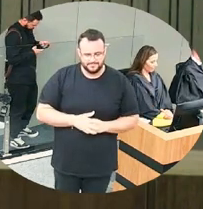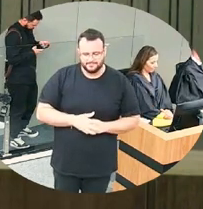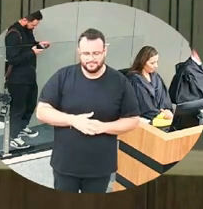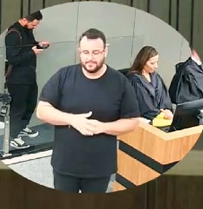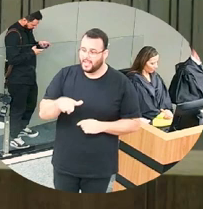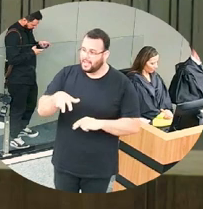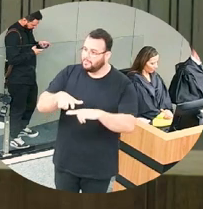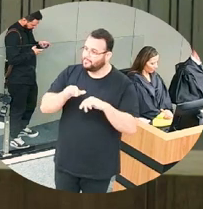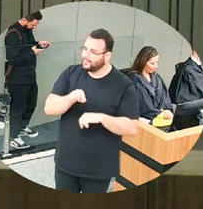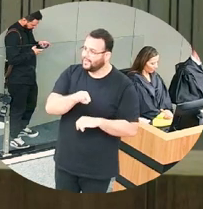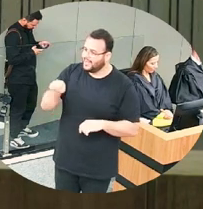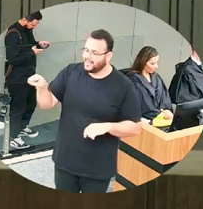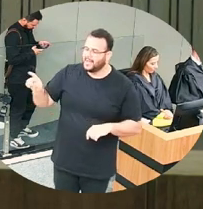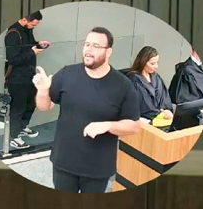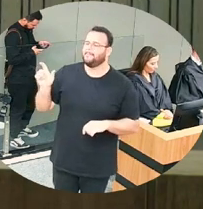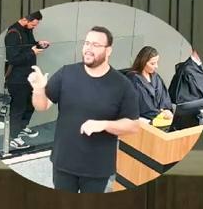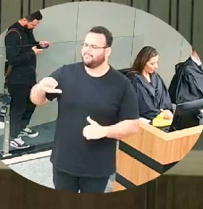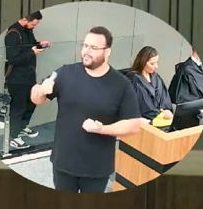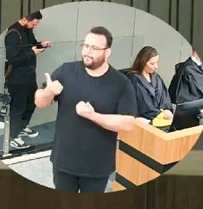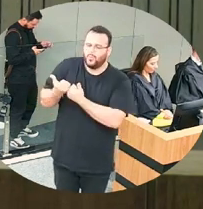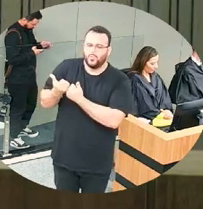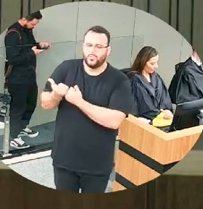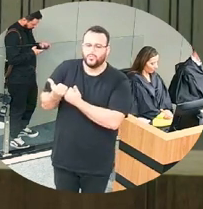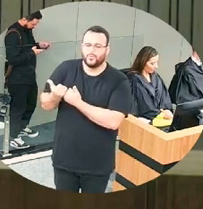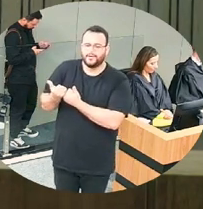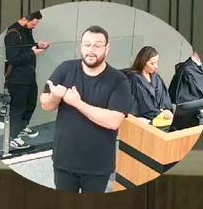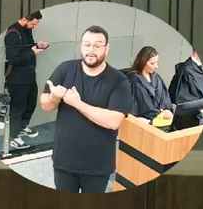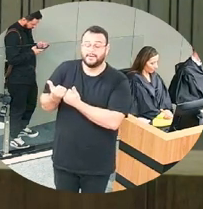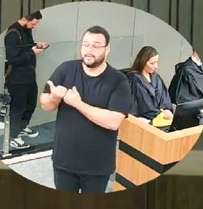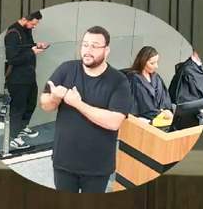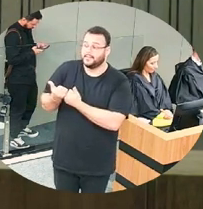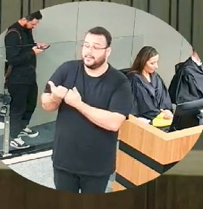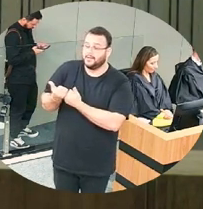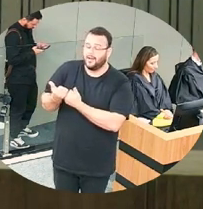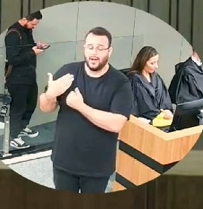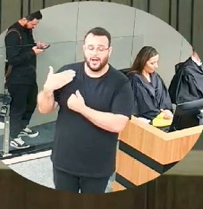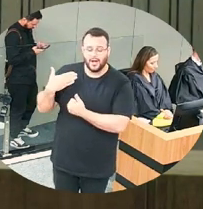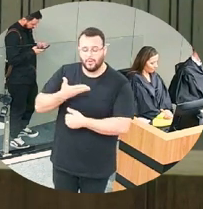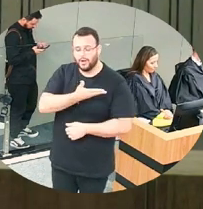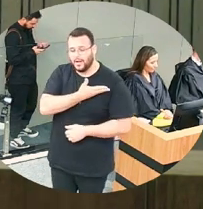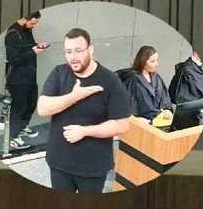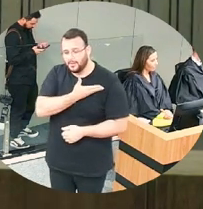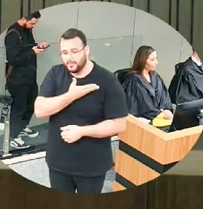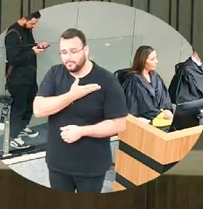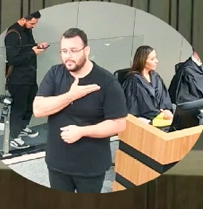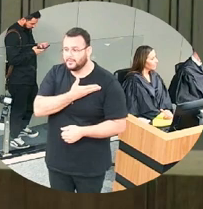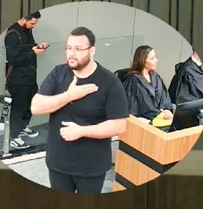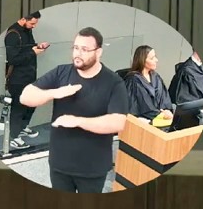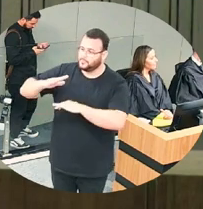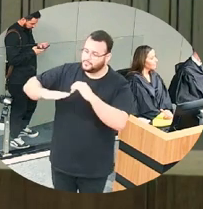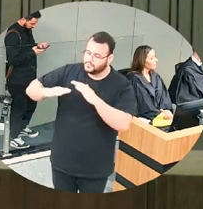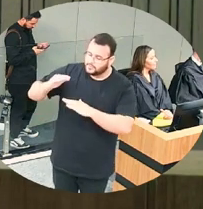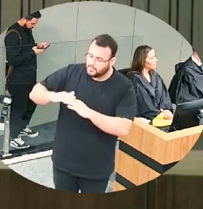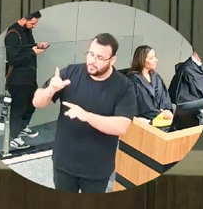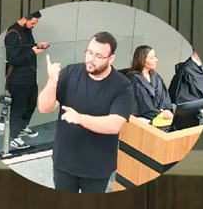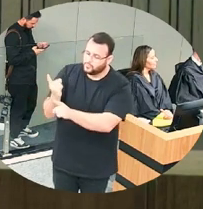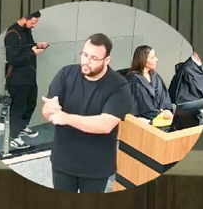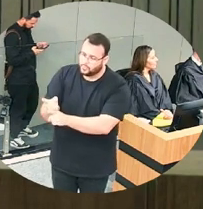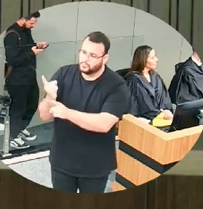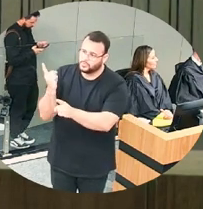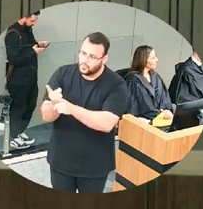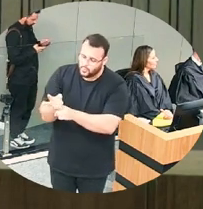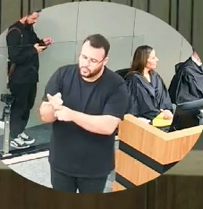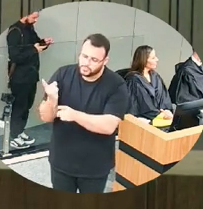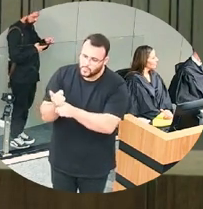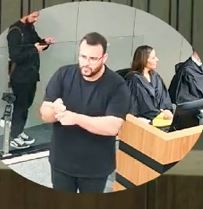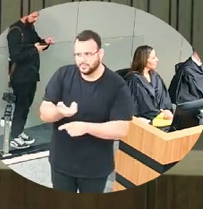é deles que surge aquela palavra de apoio o ombro amigo nas encruzadas profissionais desembargadora